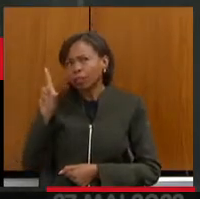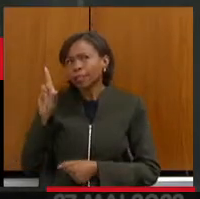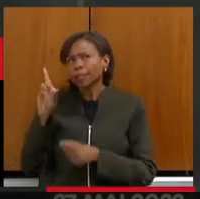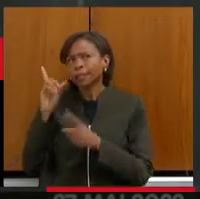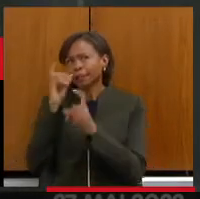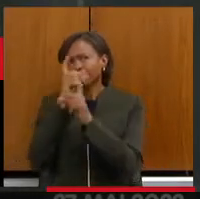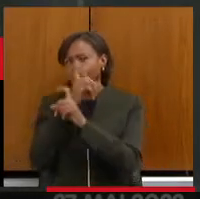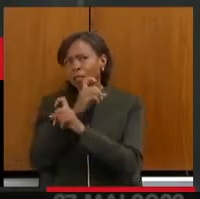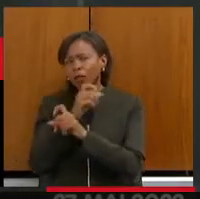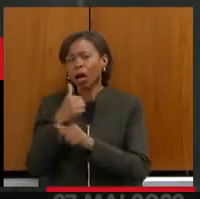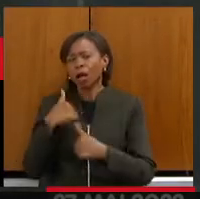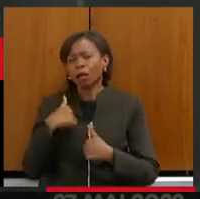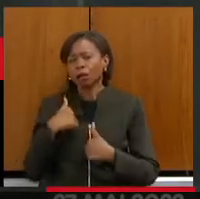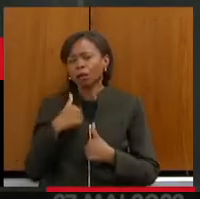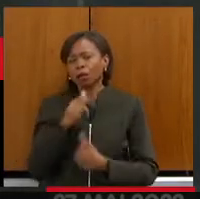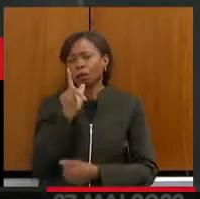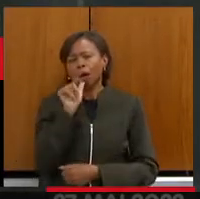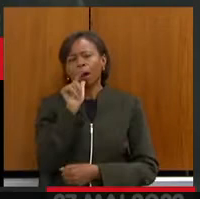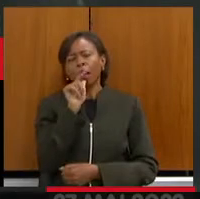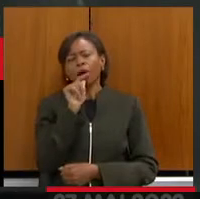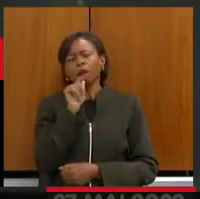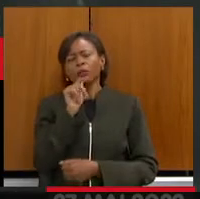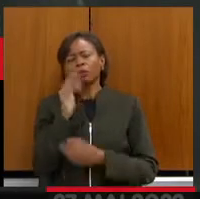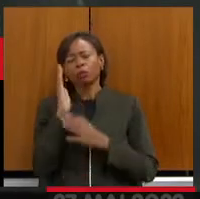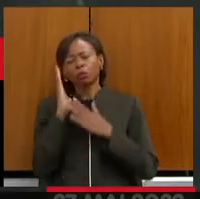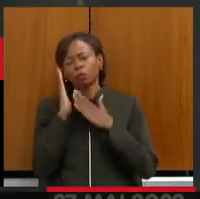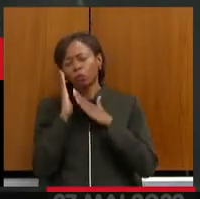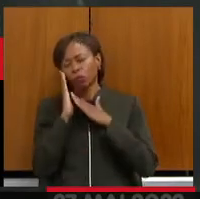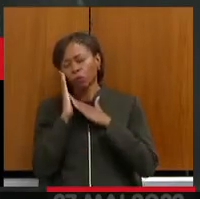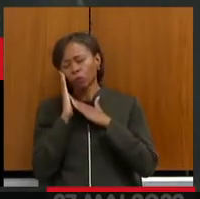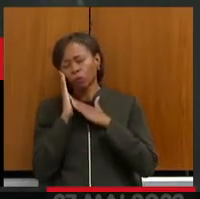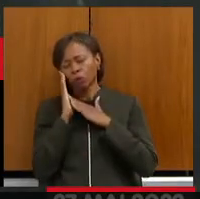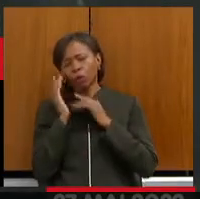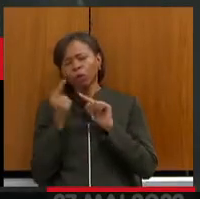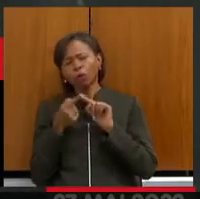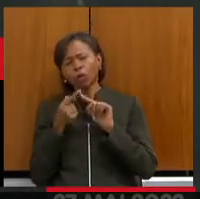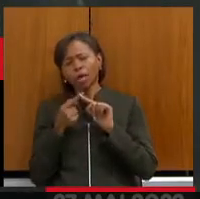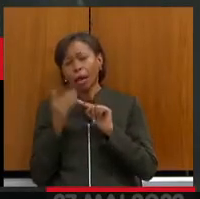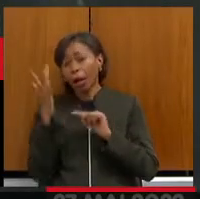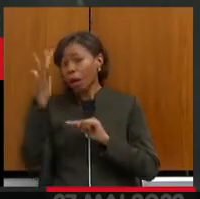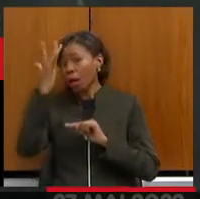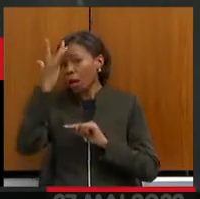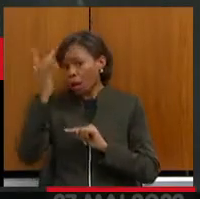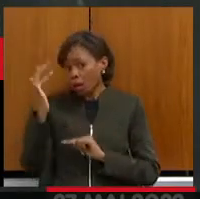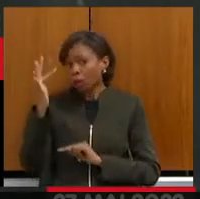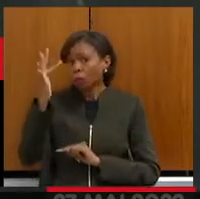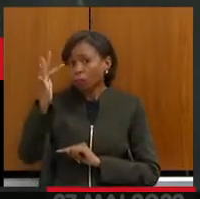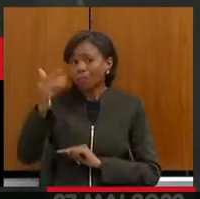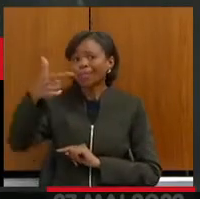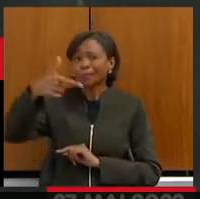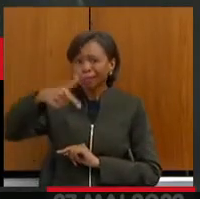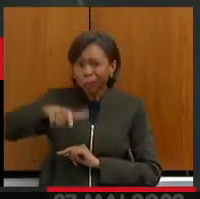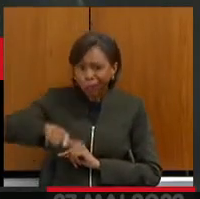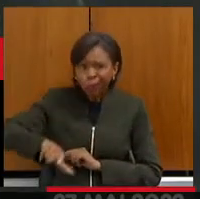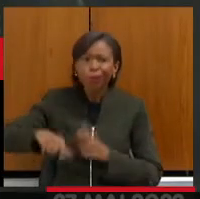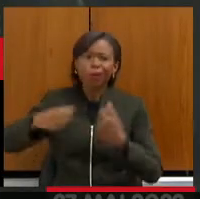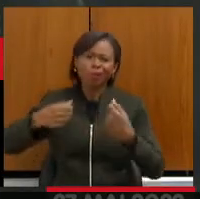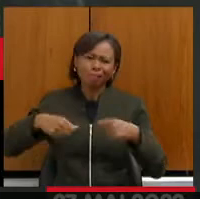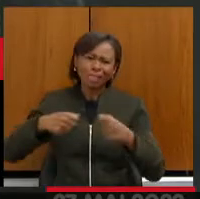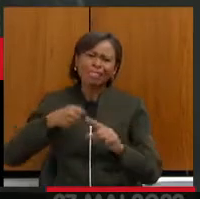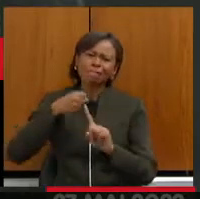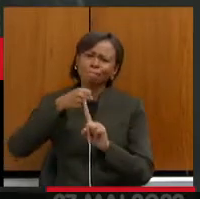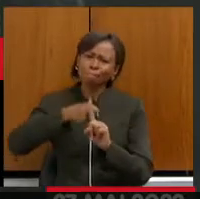durmo porque o dia seguinte vai precisar de todas de novo dependente das violências que vocês viveram